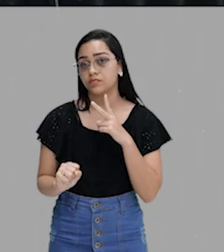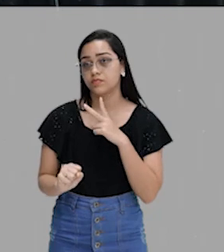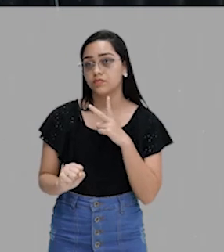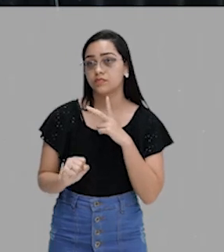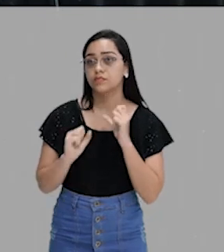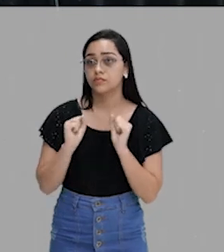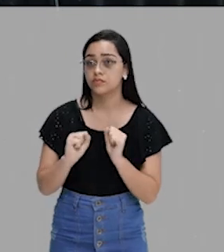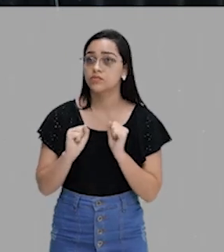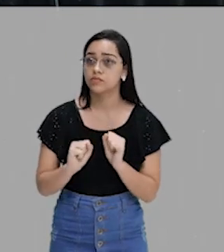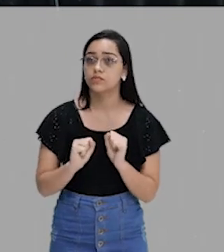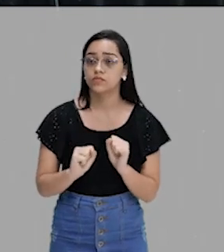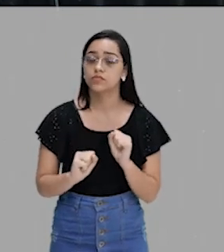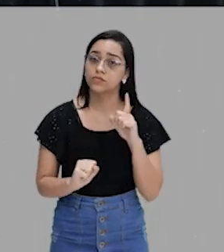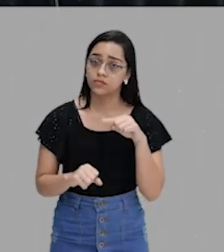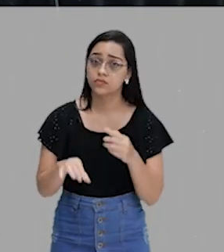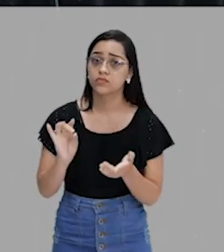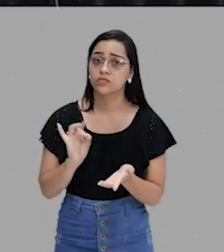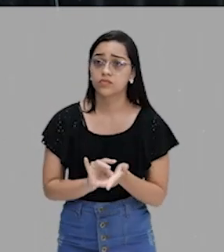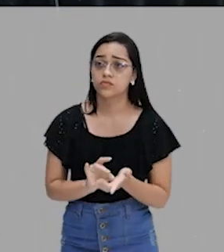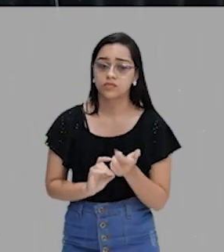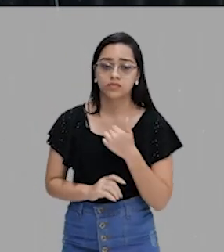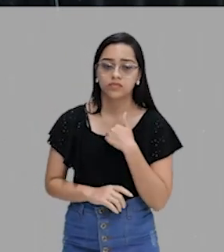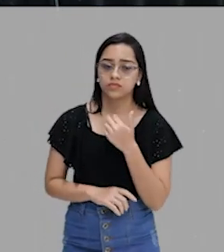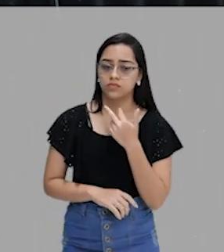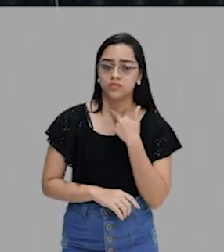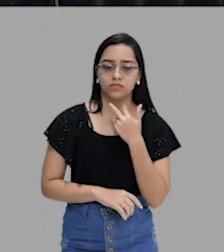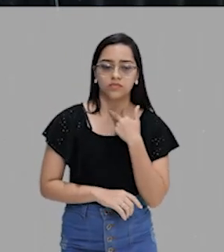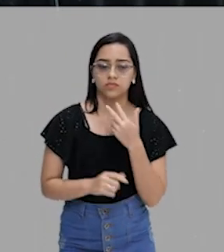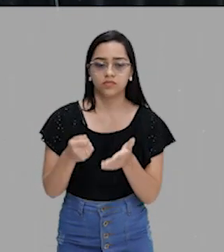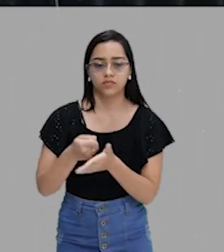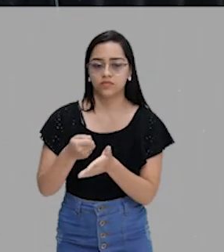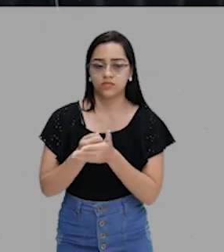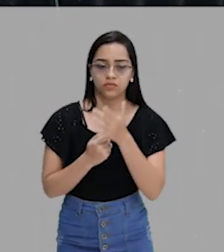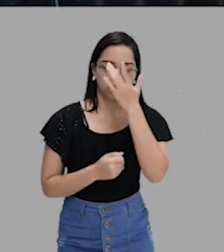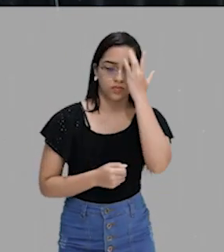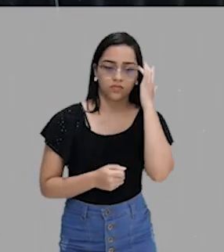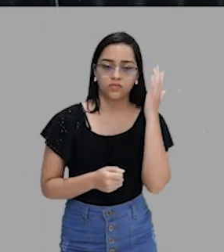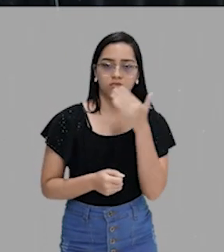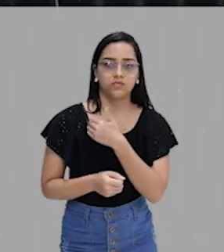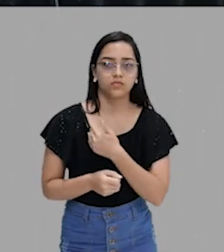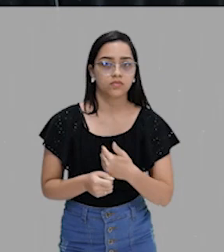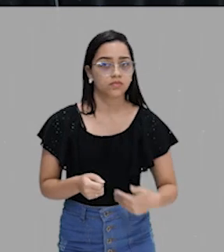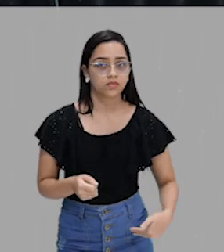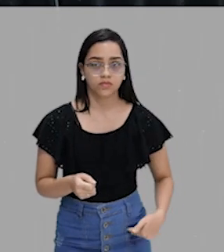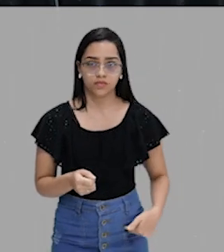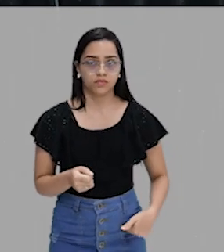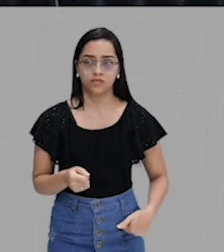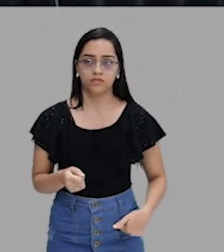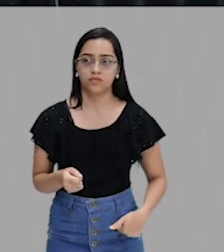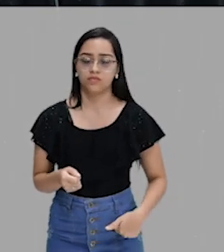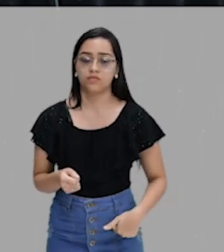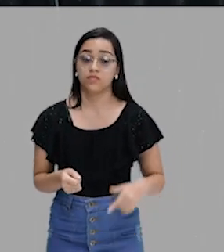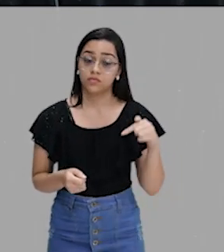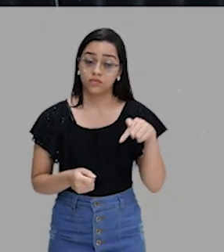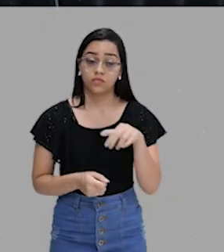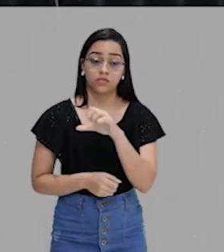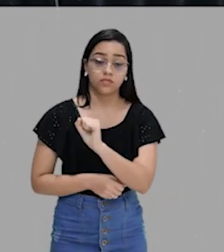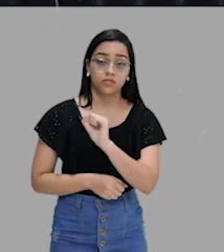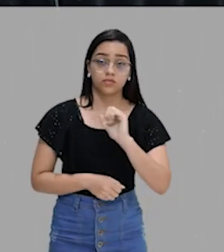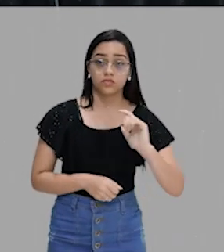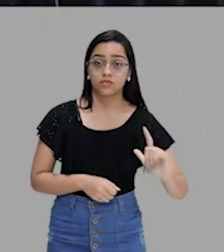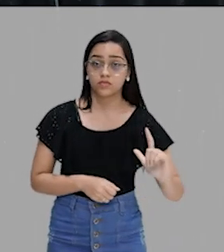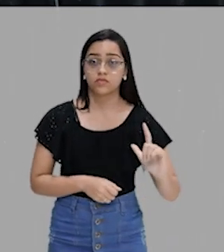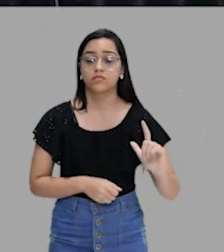ser terceirizado, não é assim? Então, eu não posso dizer que é obrigar os governantes, tá? Aqui em São